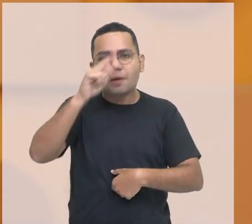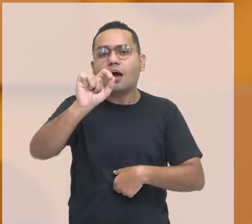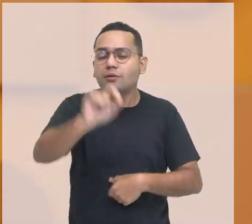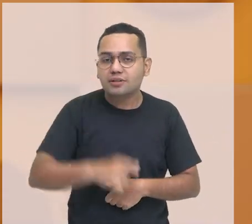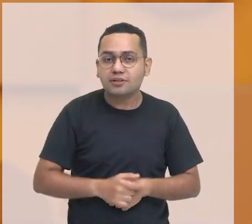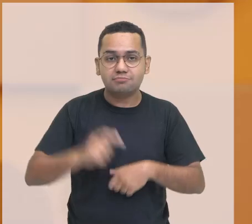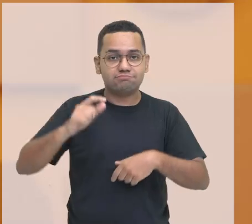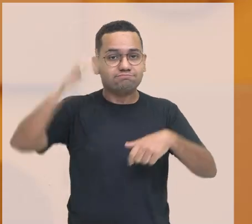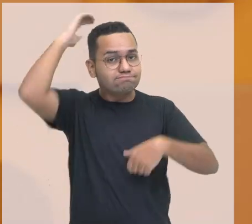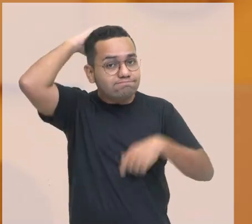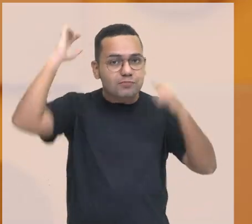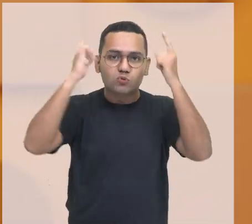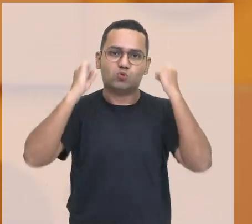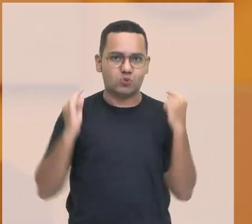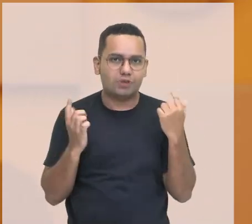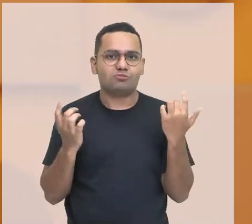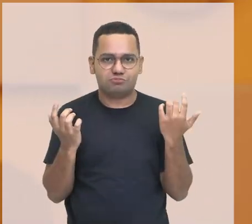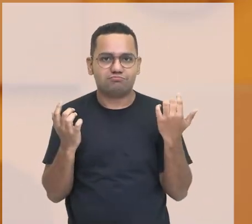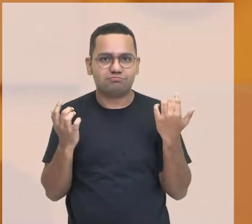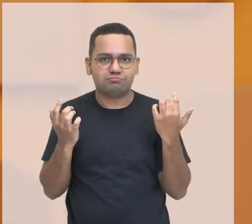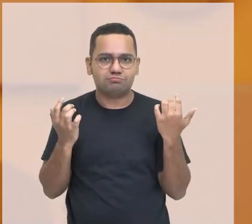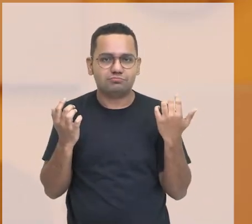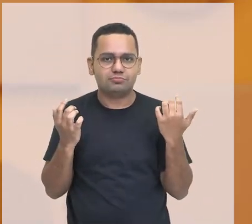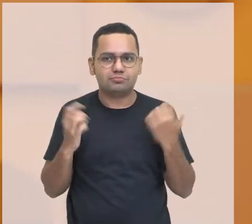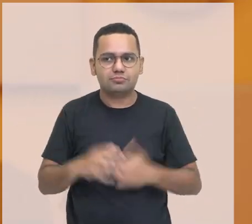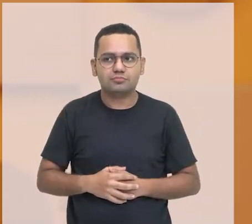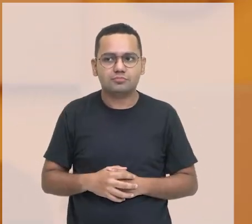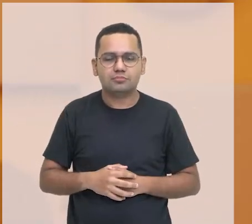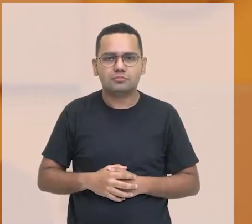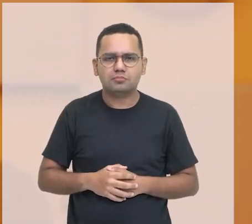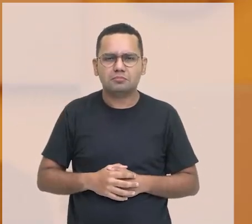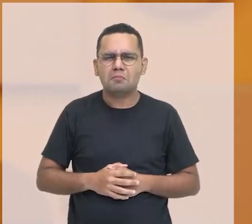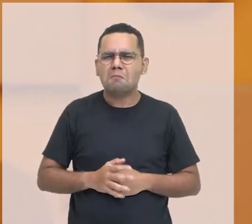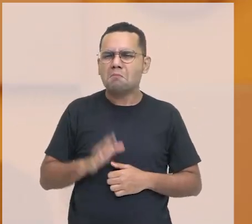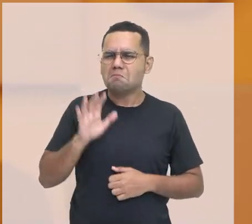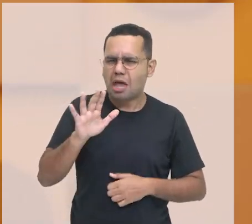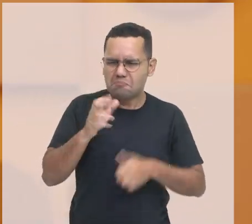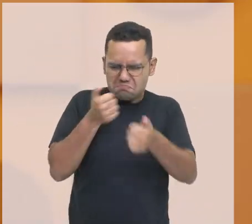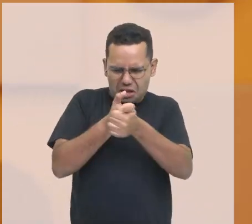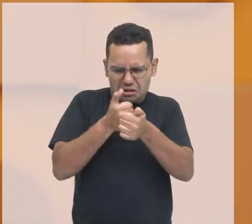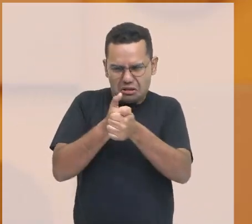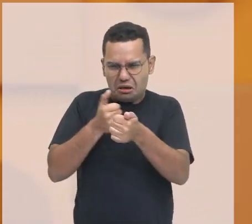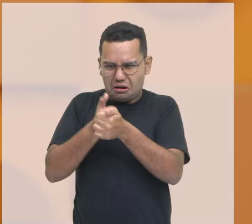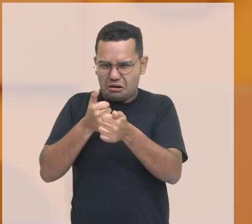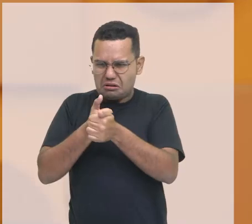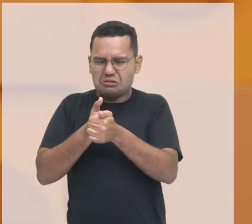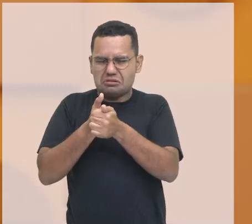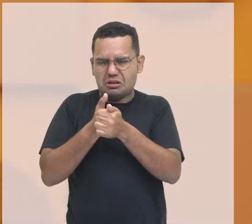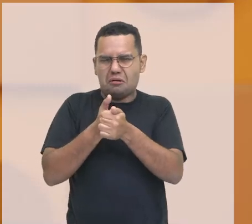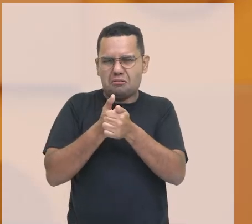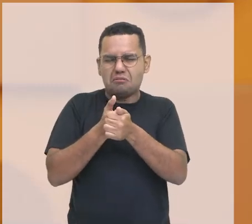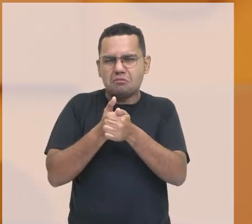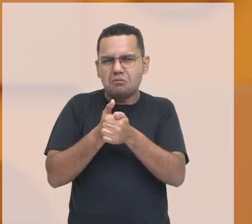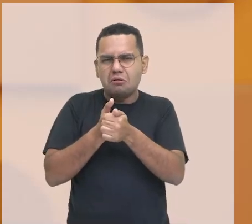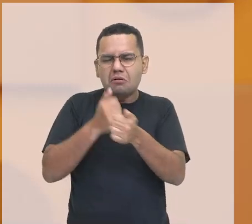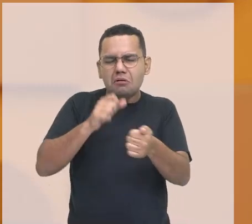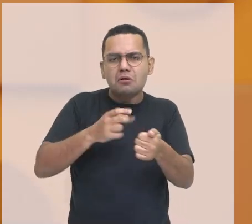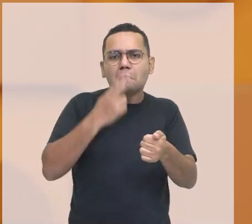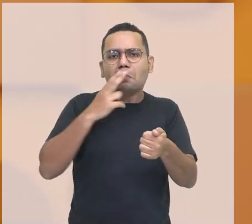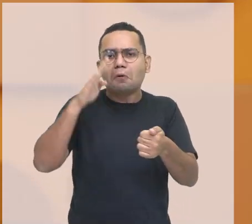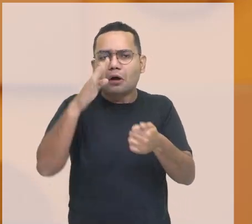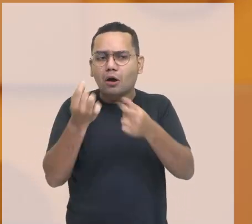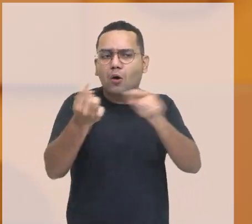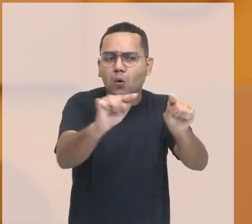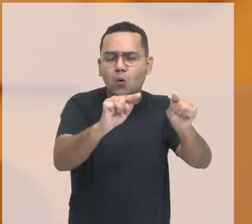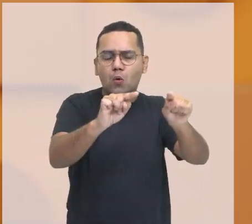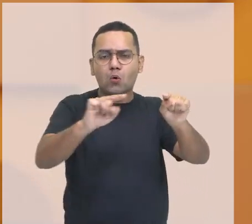que o principal motivo dessa perseguição de Hitler contra o povo judeu estava ali na necessidade que ele tinha